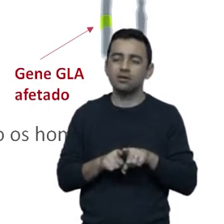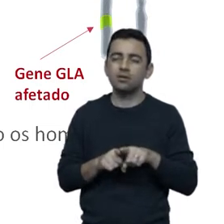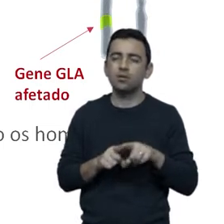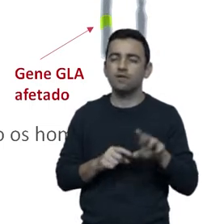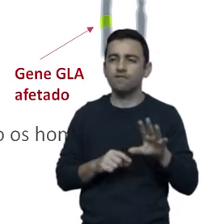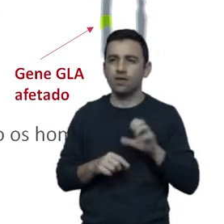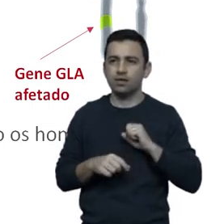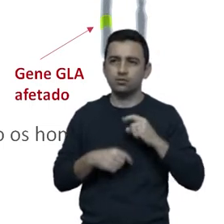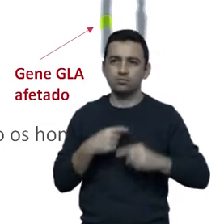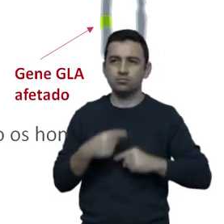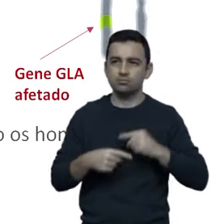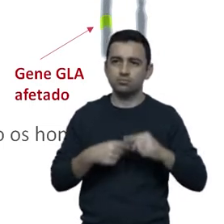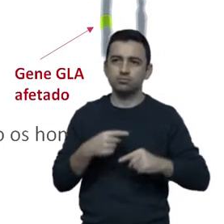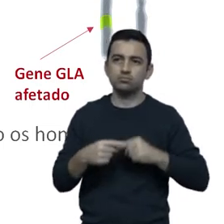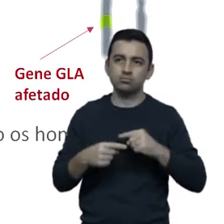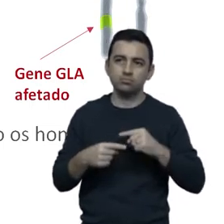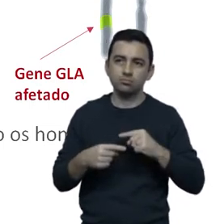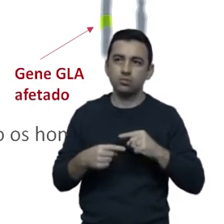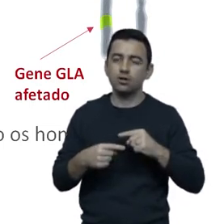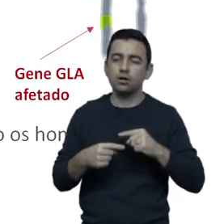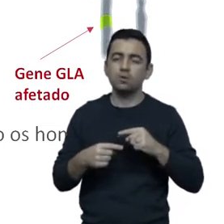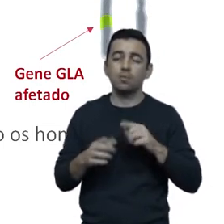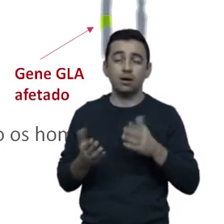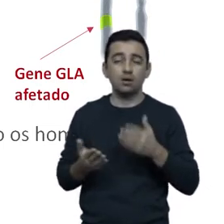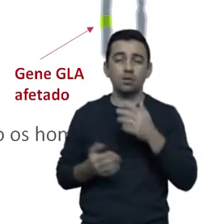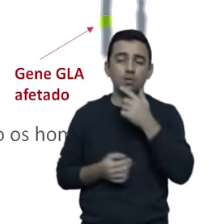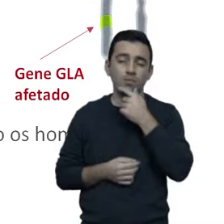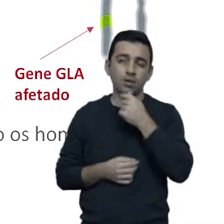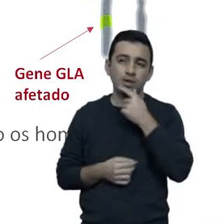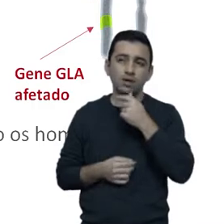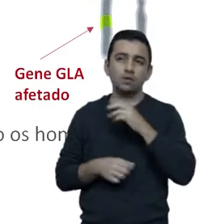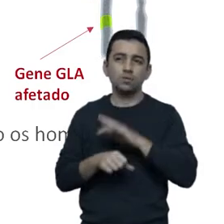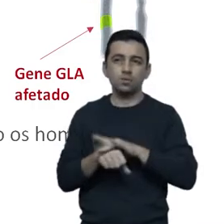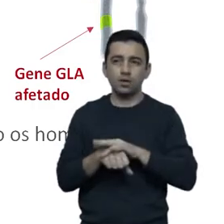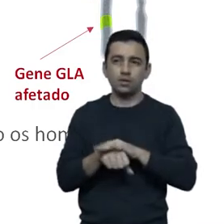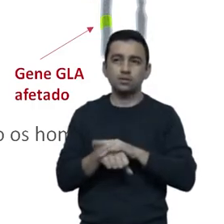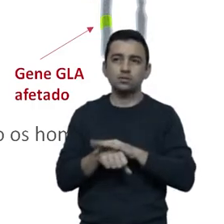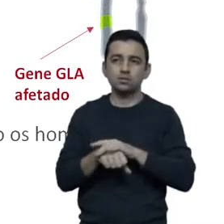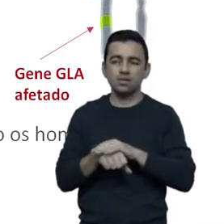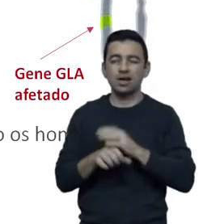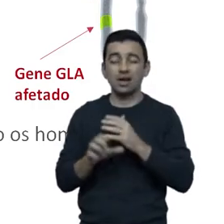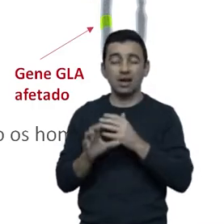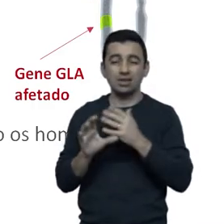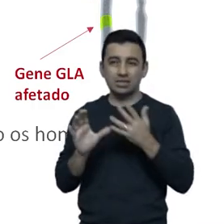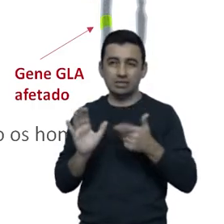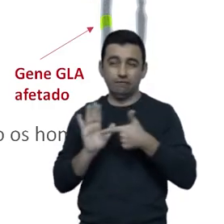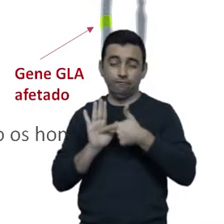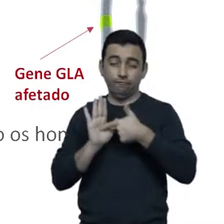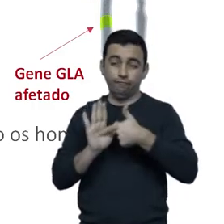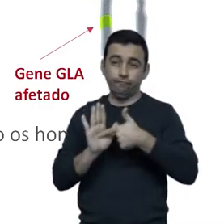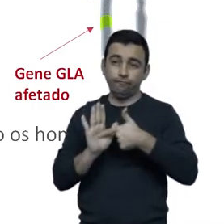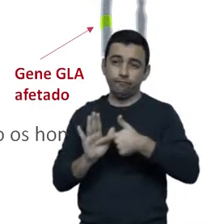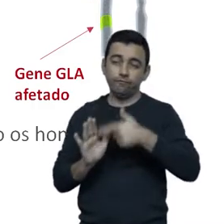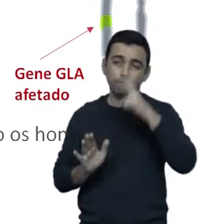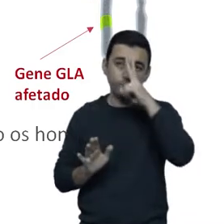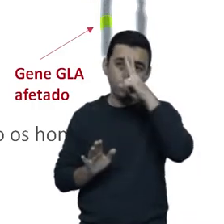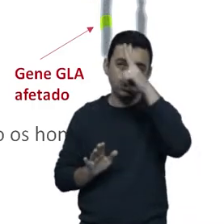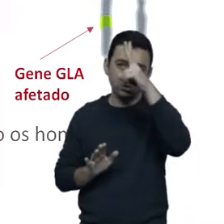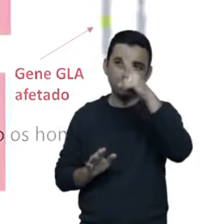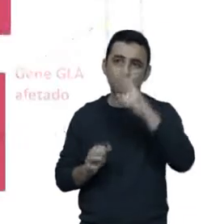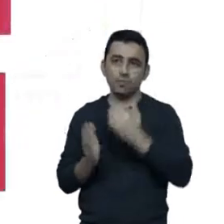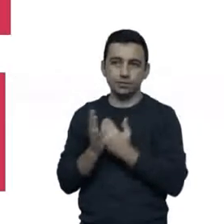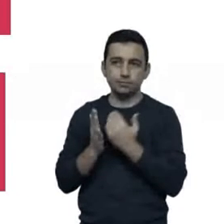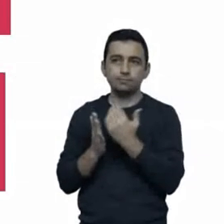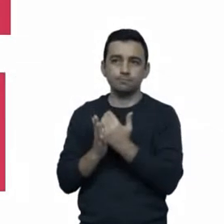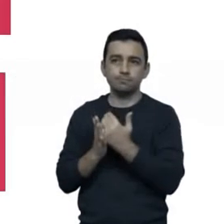cromossomo afetado. Mas, no homem, a doença é bem mais característica, é bem mais agressiva. Podemos passar.